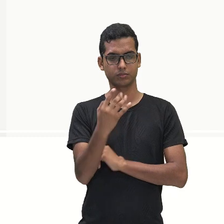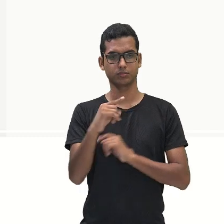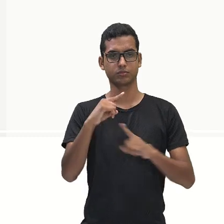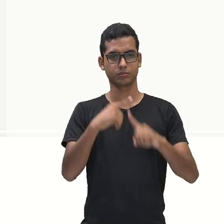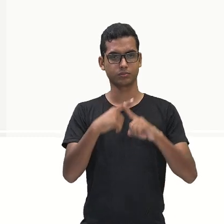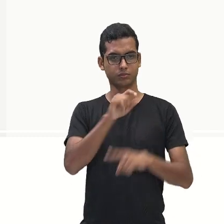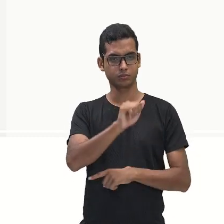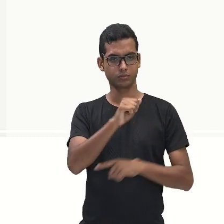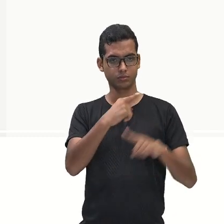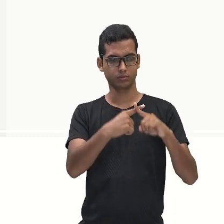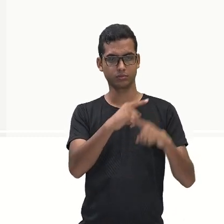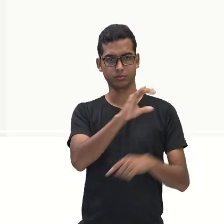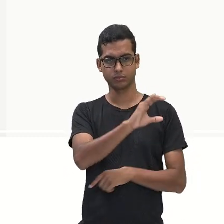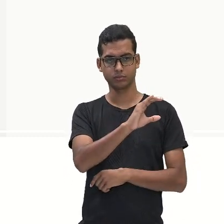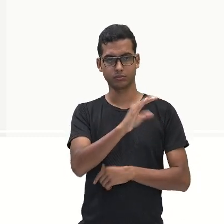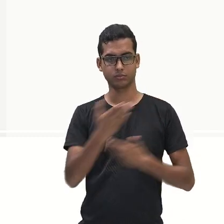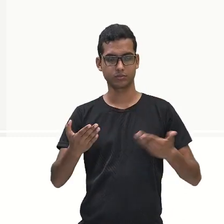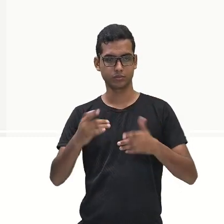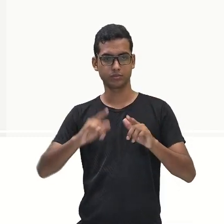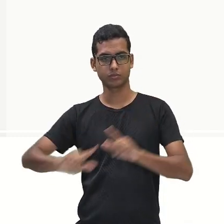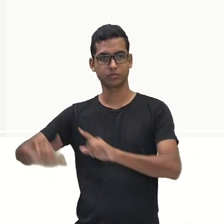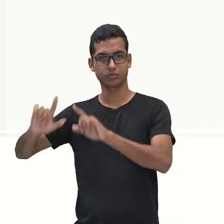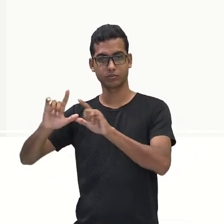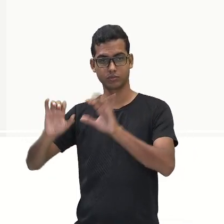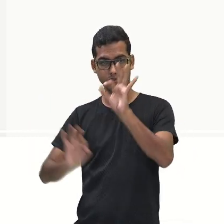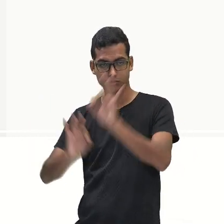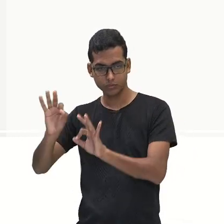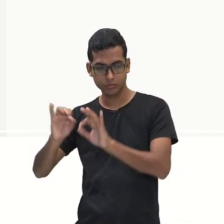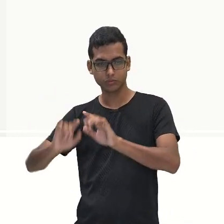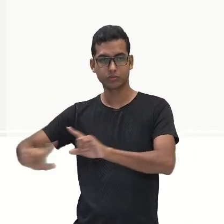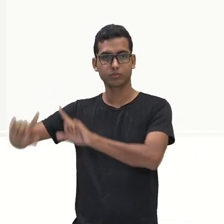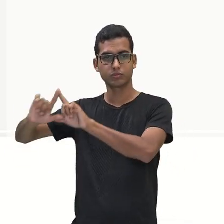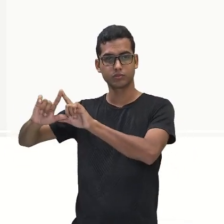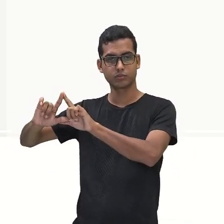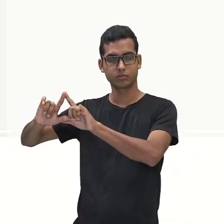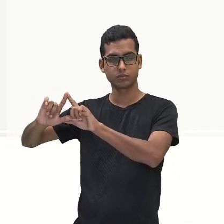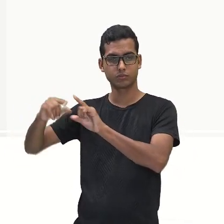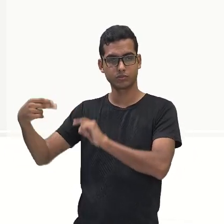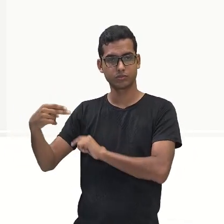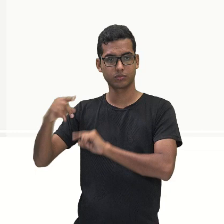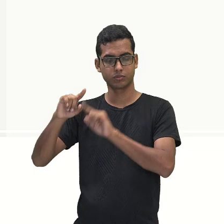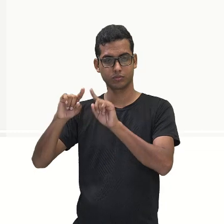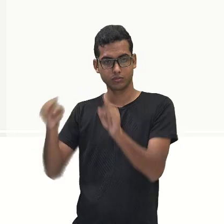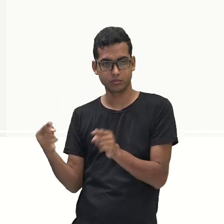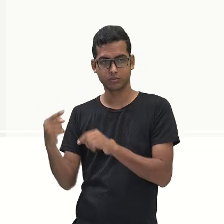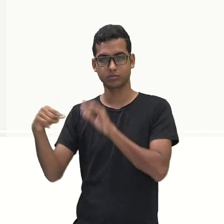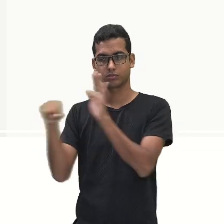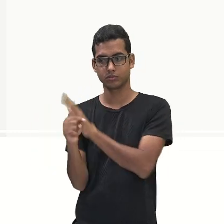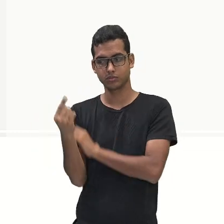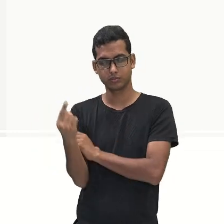O delta vai ser, então, menos 1, o quadrado de menos 1,